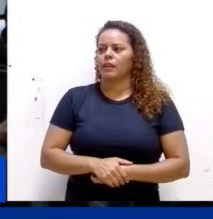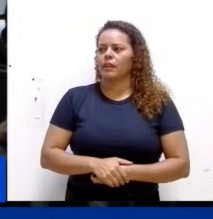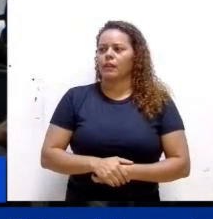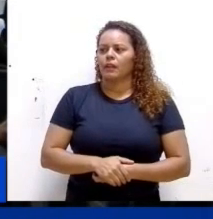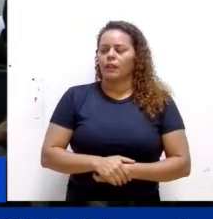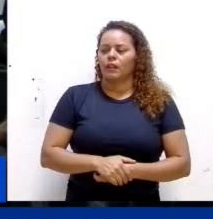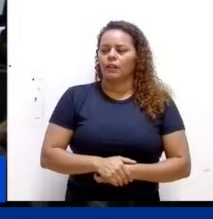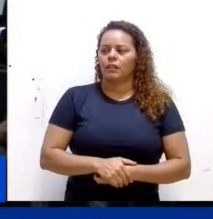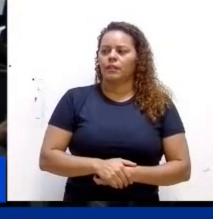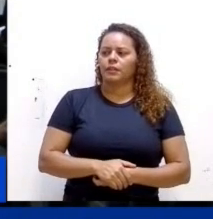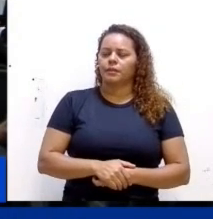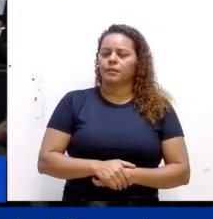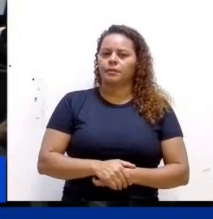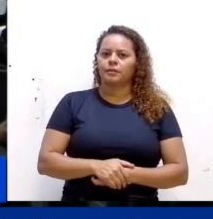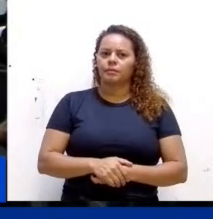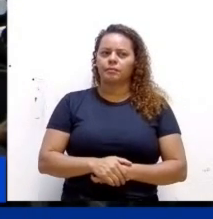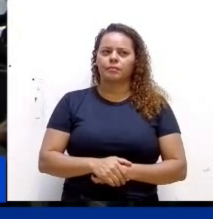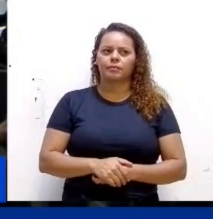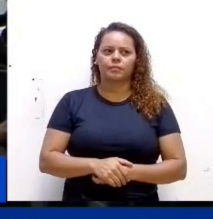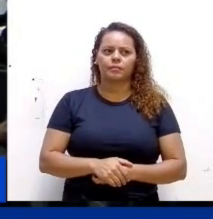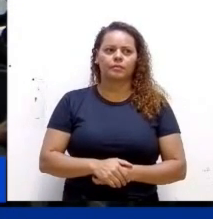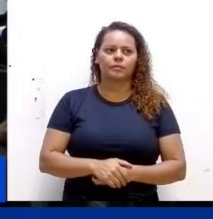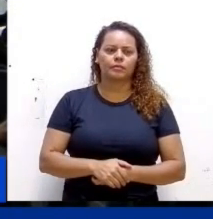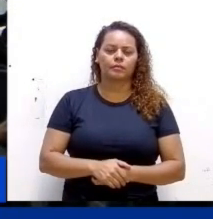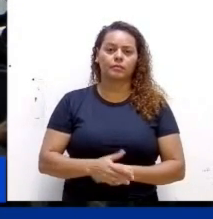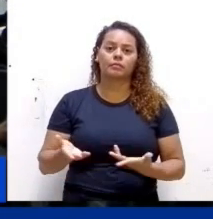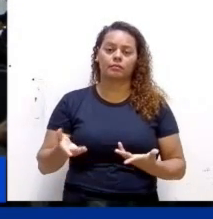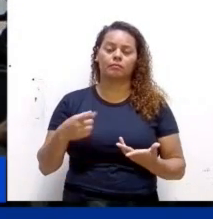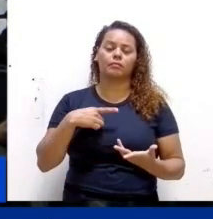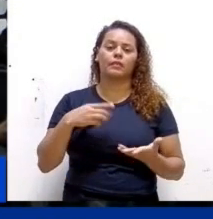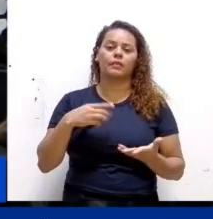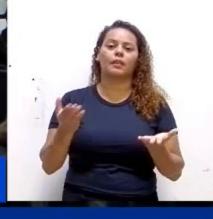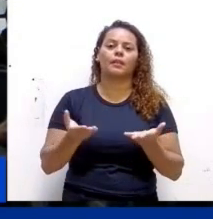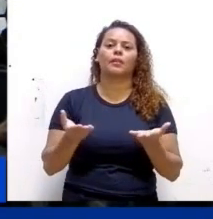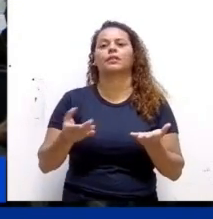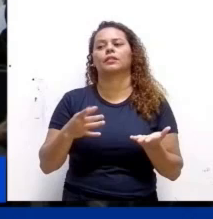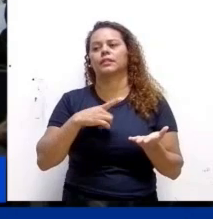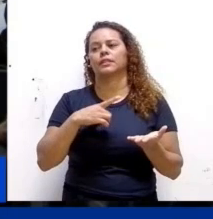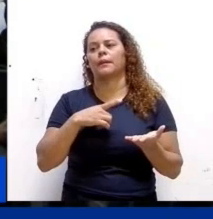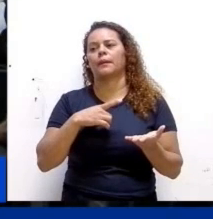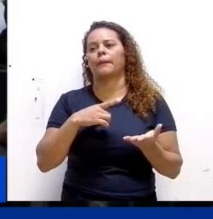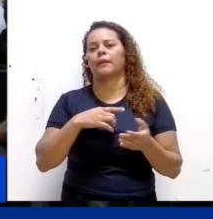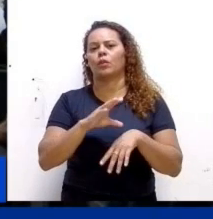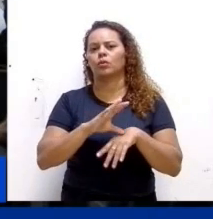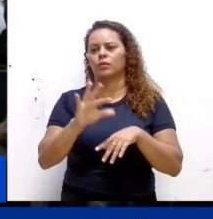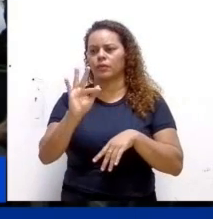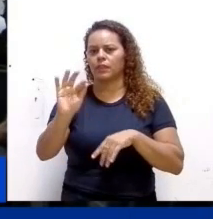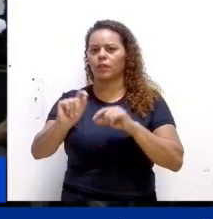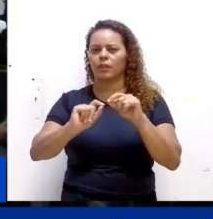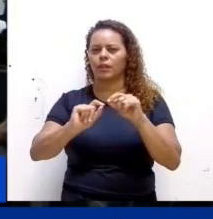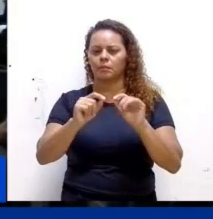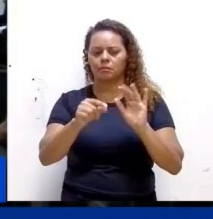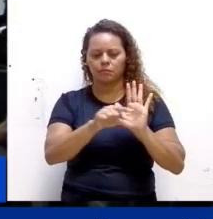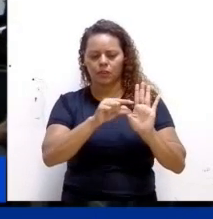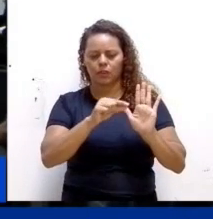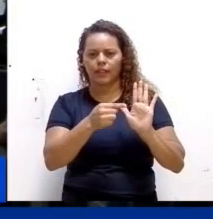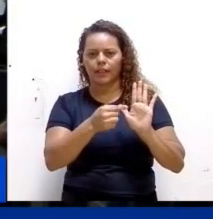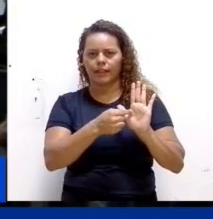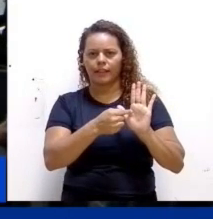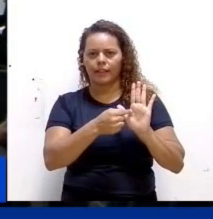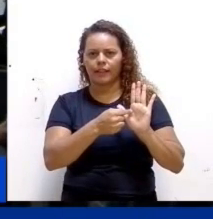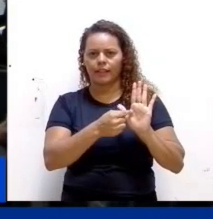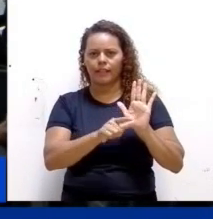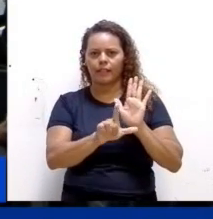a legislação, que não é só a Constituição Federal, que trata de direito de família, tem uma outra lei